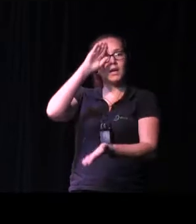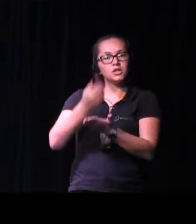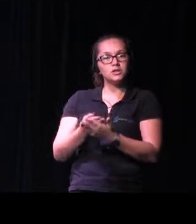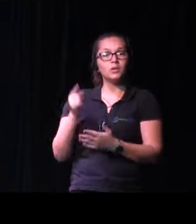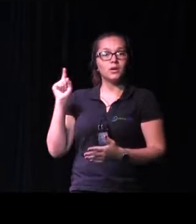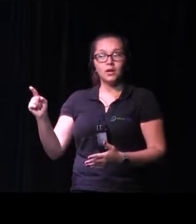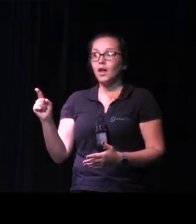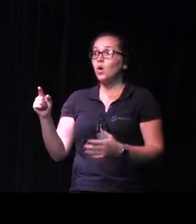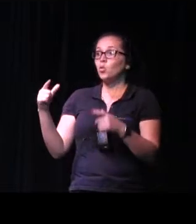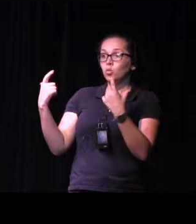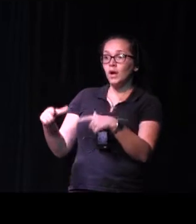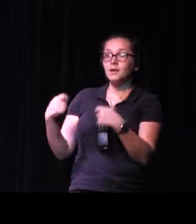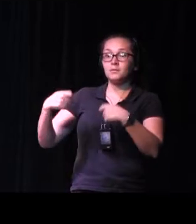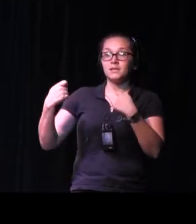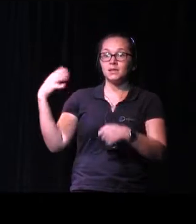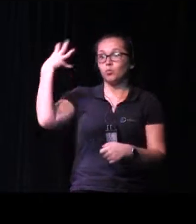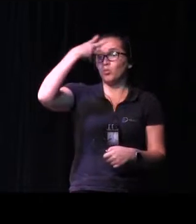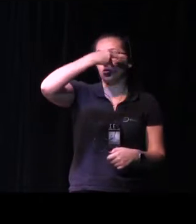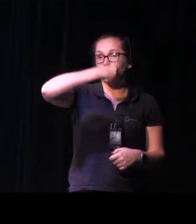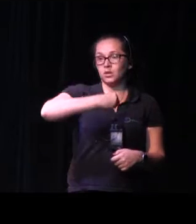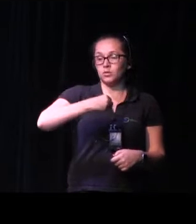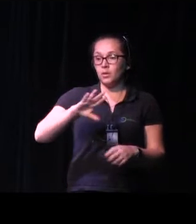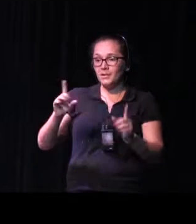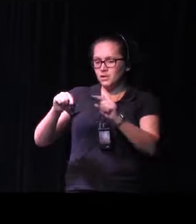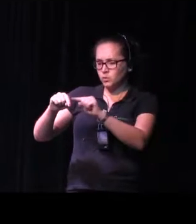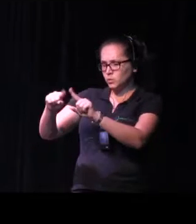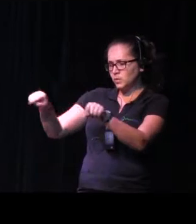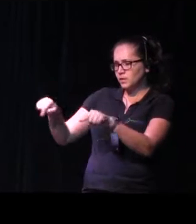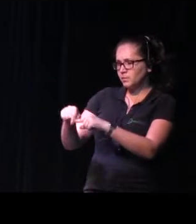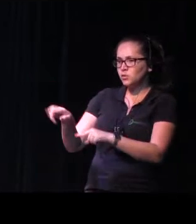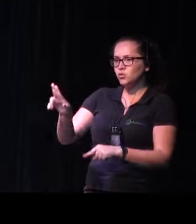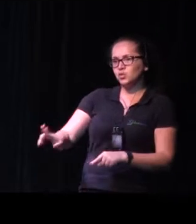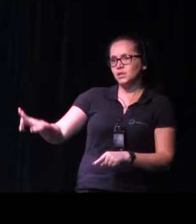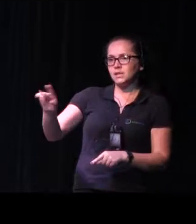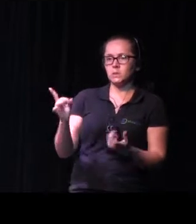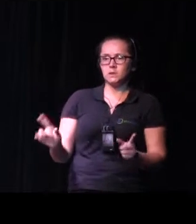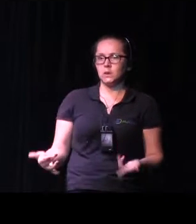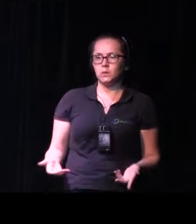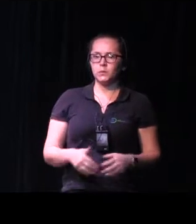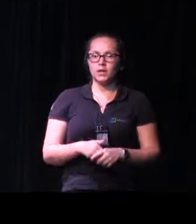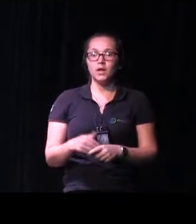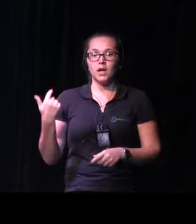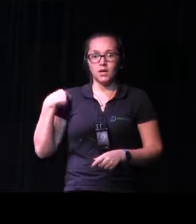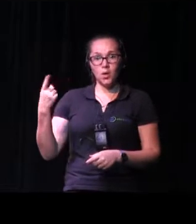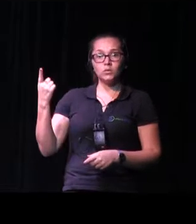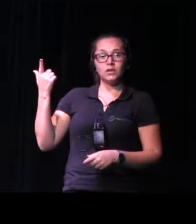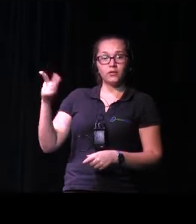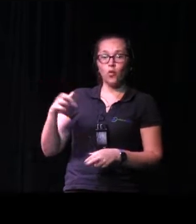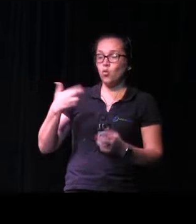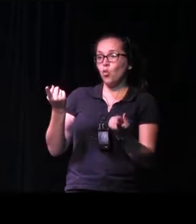Muitos arquitetos acreditam que a arquitetura é um lugar onde tem que ser bonito, mas não um espaço necessariamente de